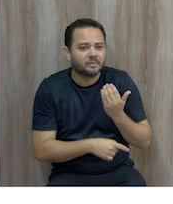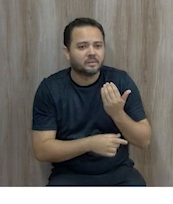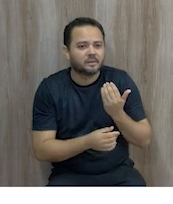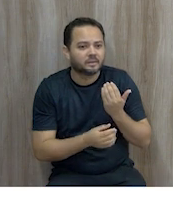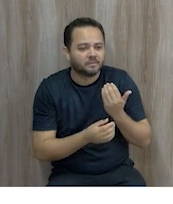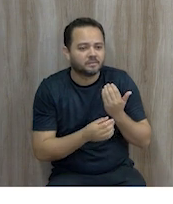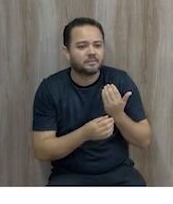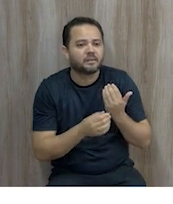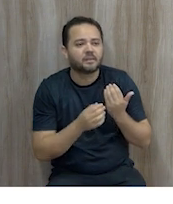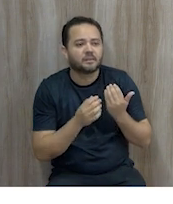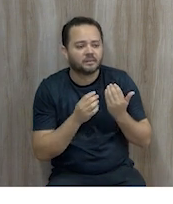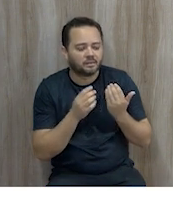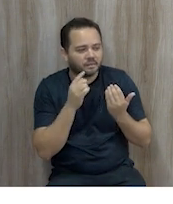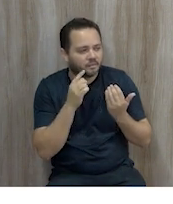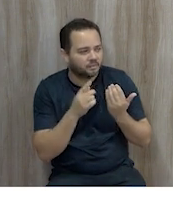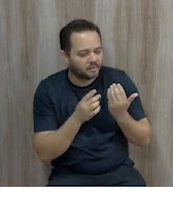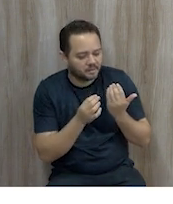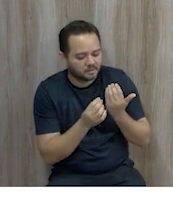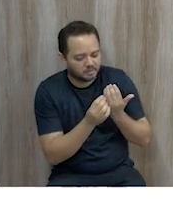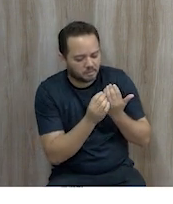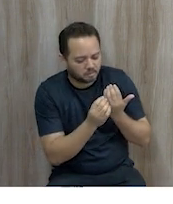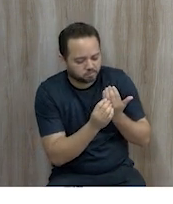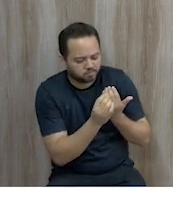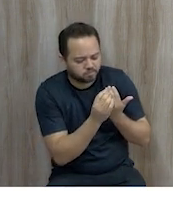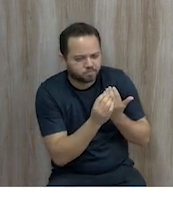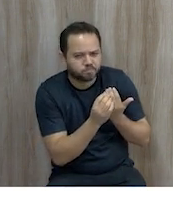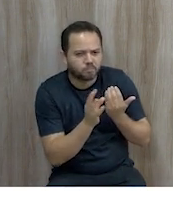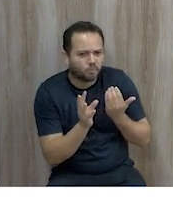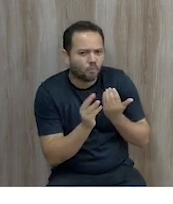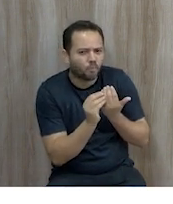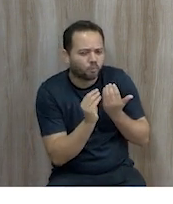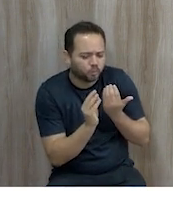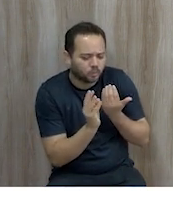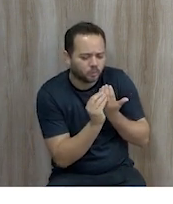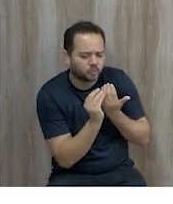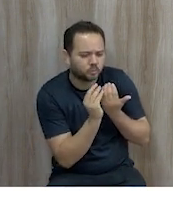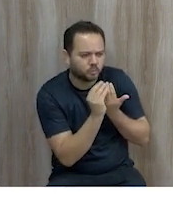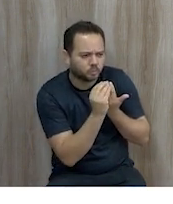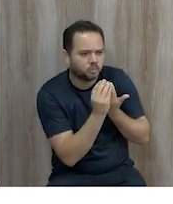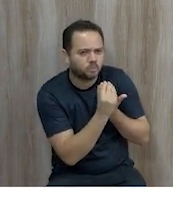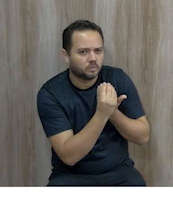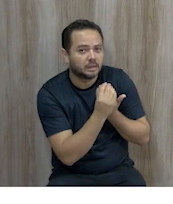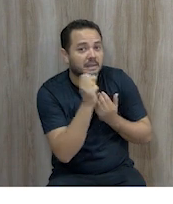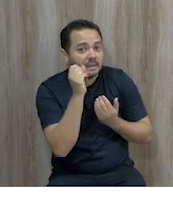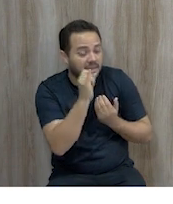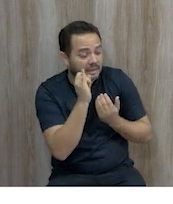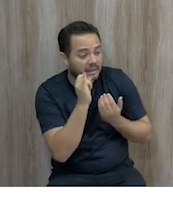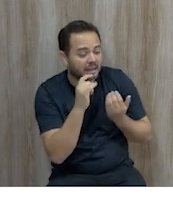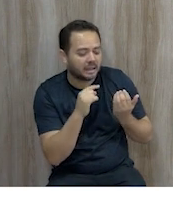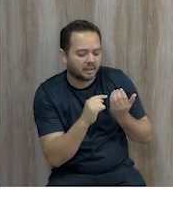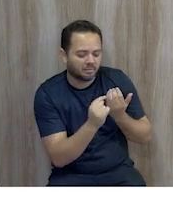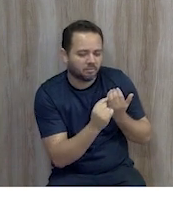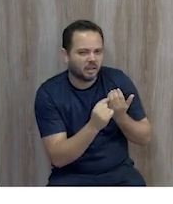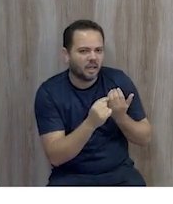o material restaurador, preenchendo também essa área quando o defeito ultrapassar 1,5 milímetro.